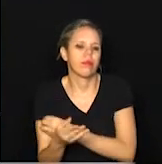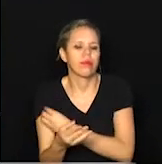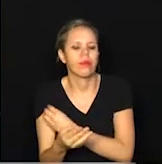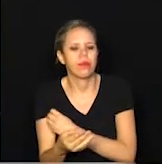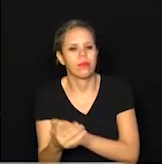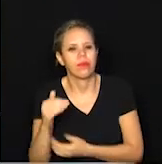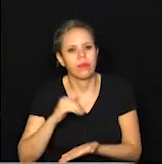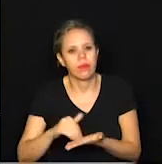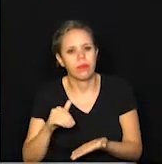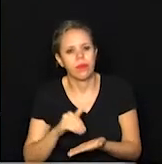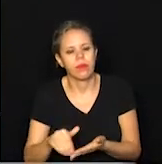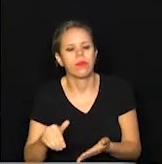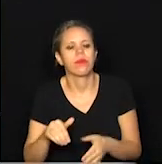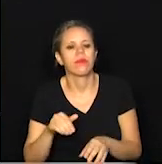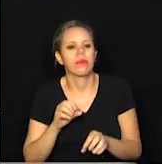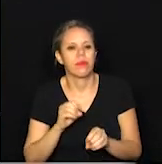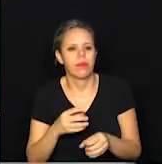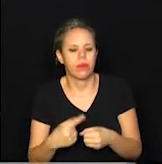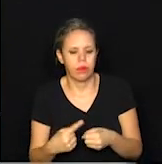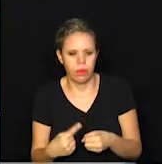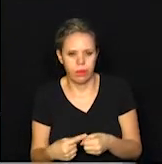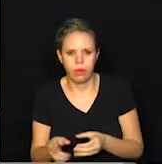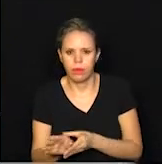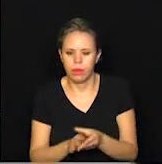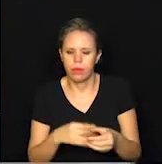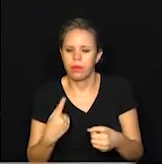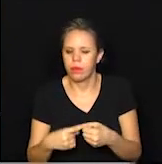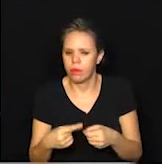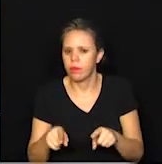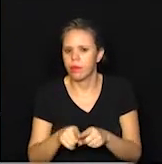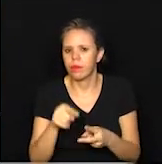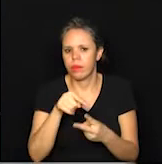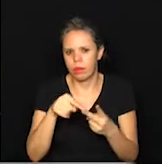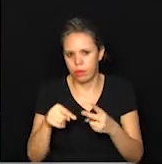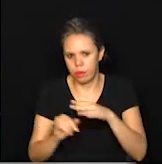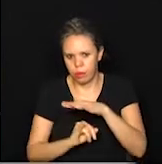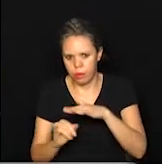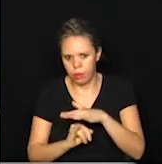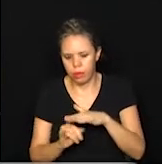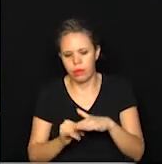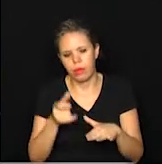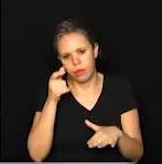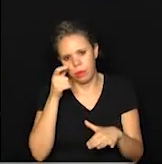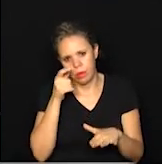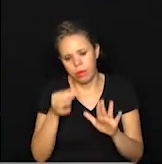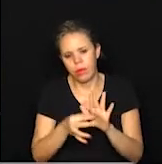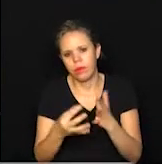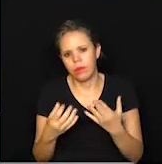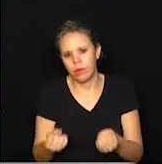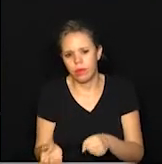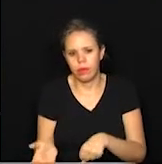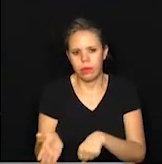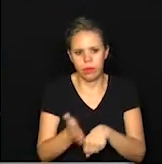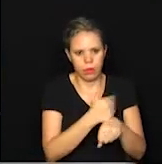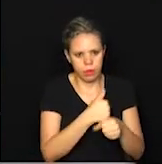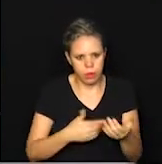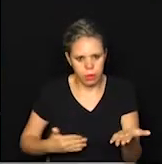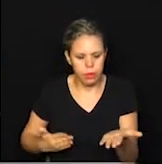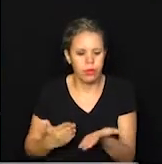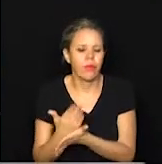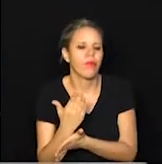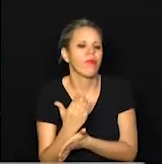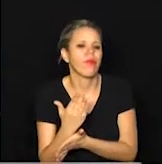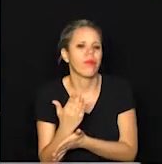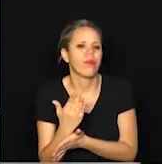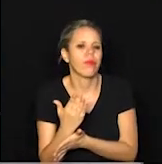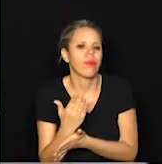Secretaria Municipal e ao Conselho Municipal, para que essas duas instituições sejam ouvidas antes da aprovação,